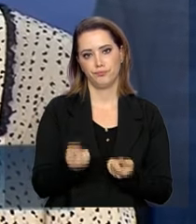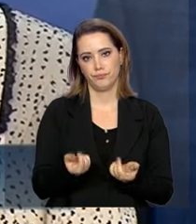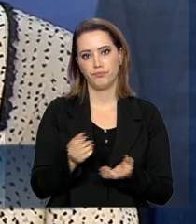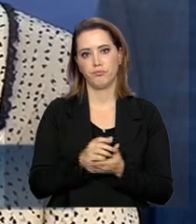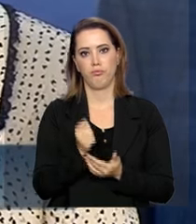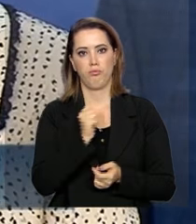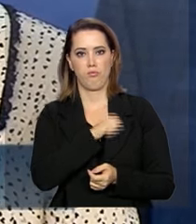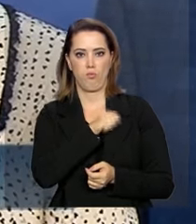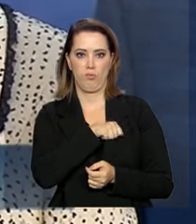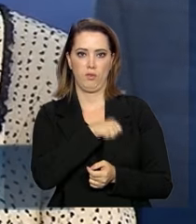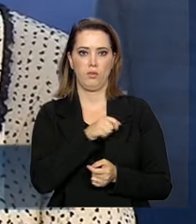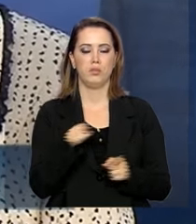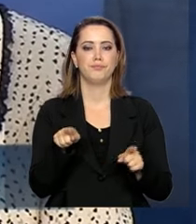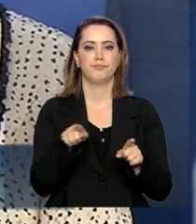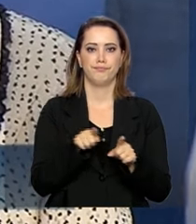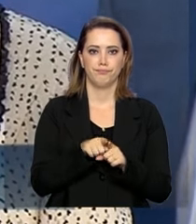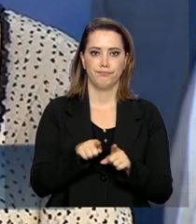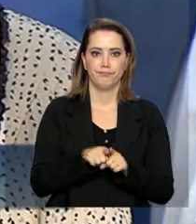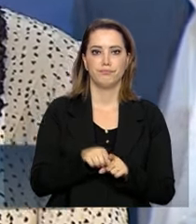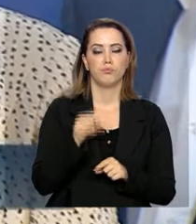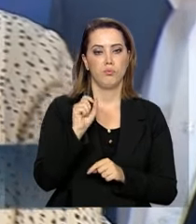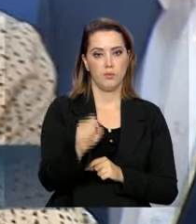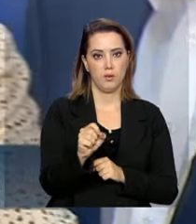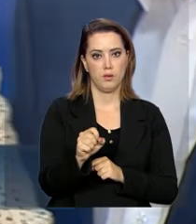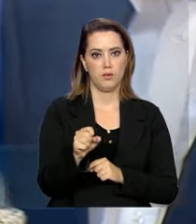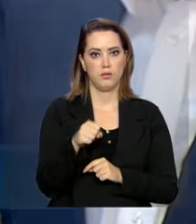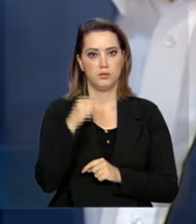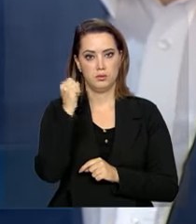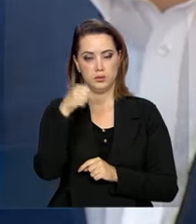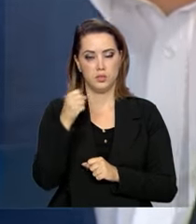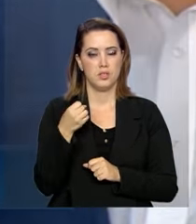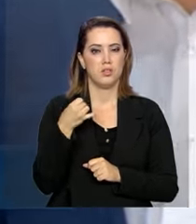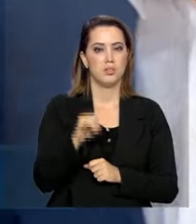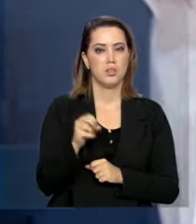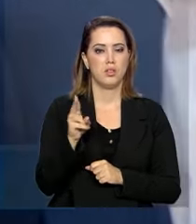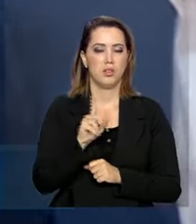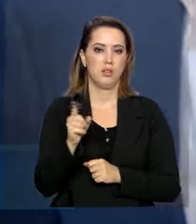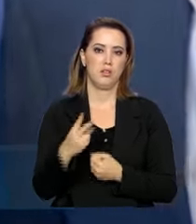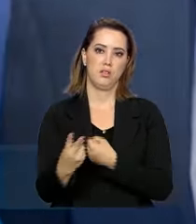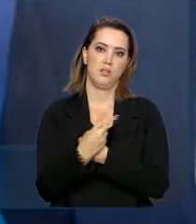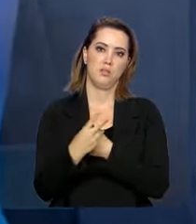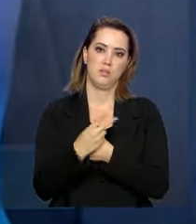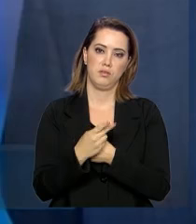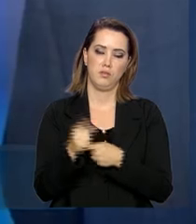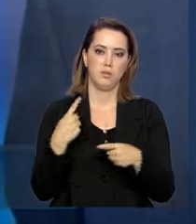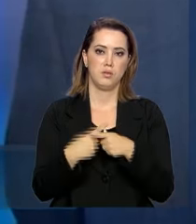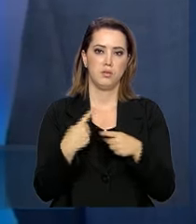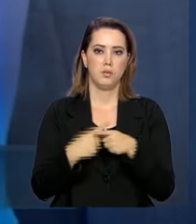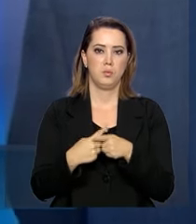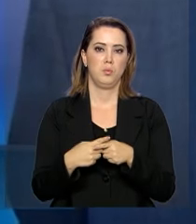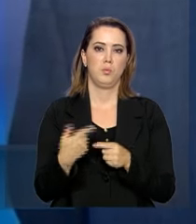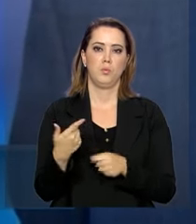vingança e de retaliação de quem não defendeu quem